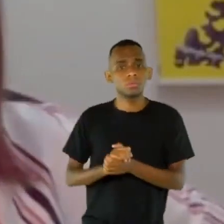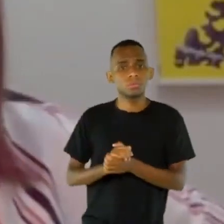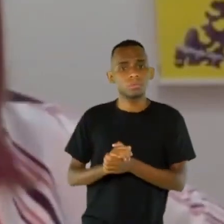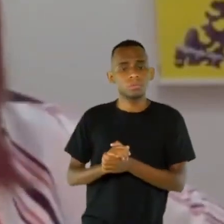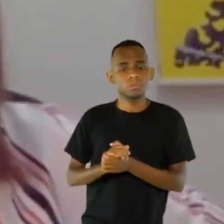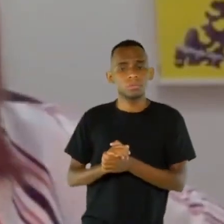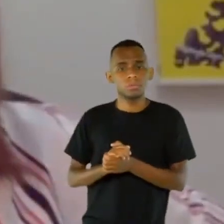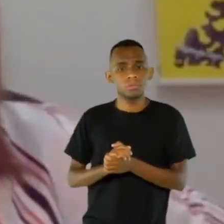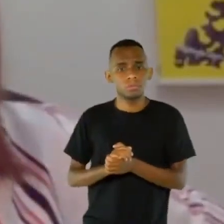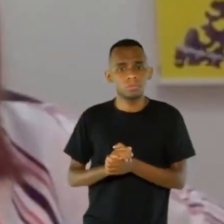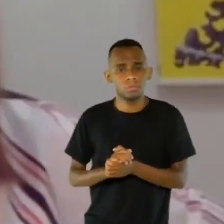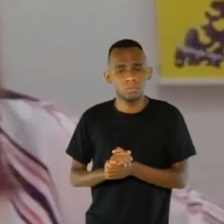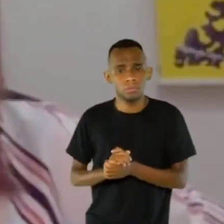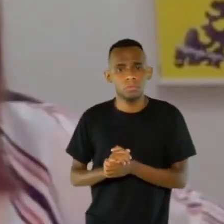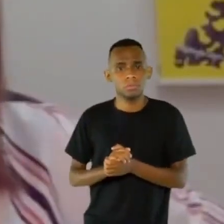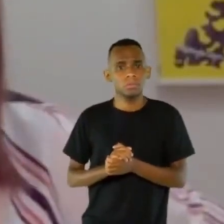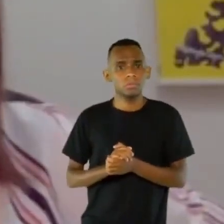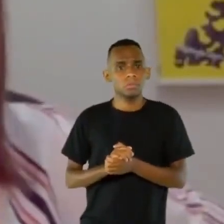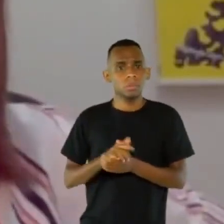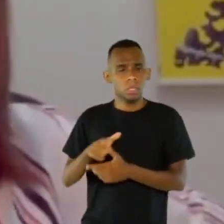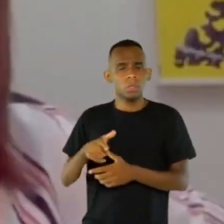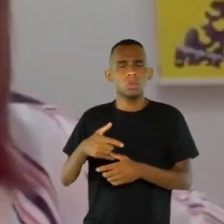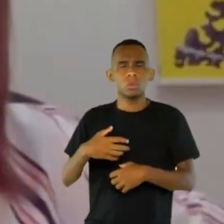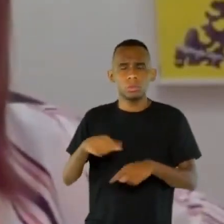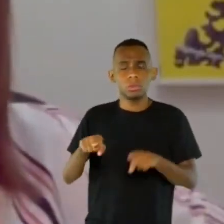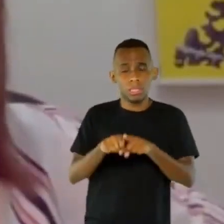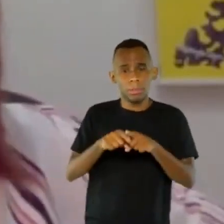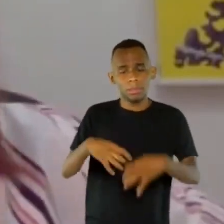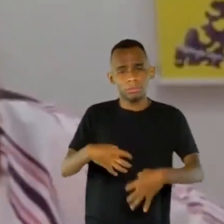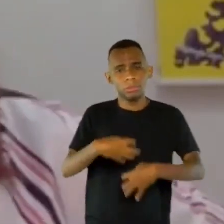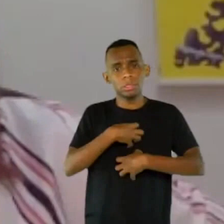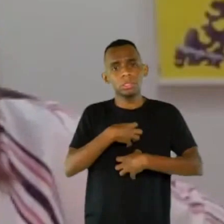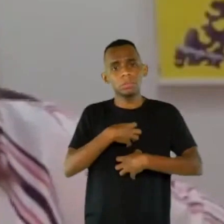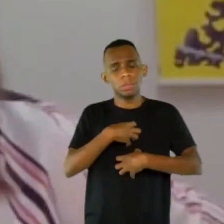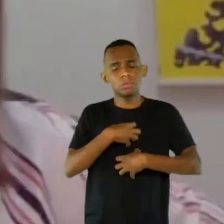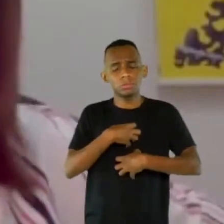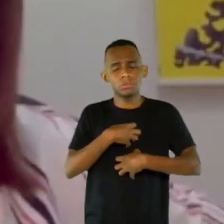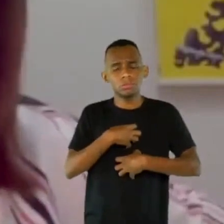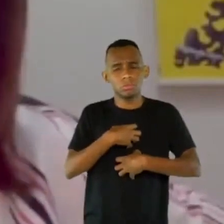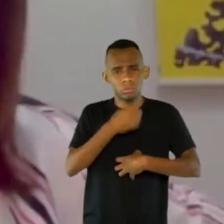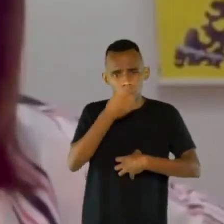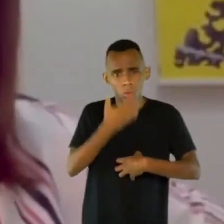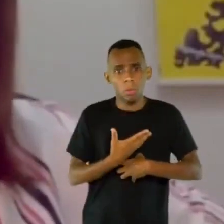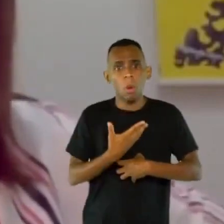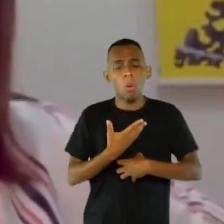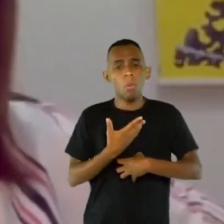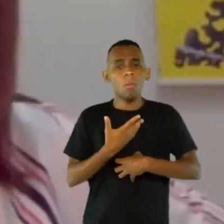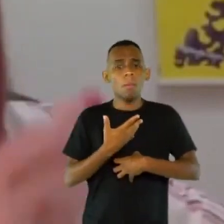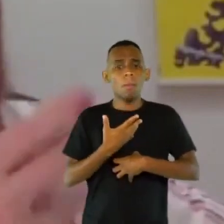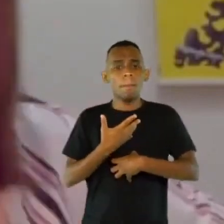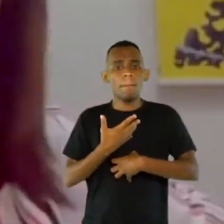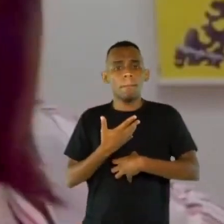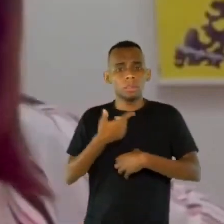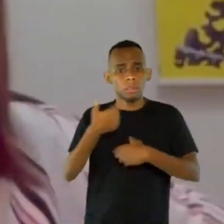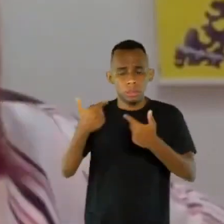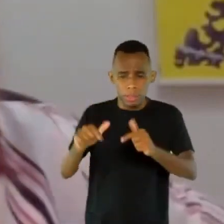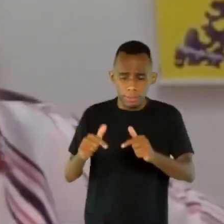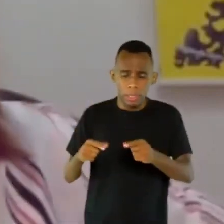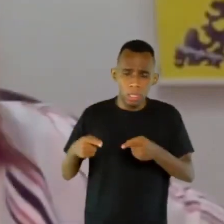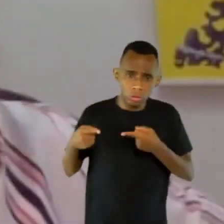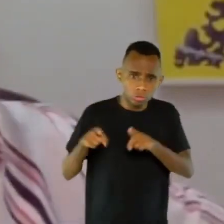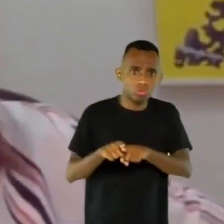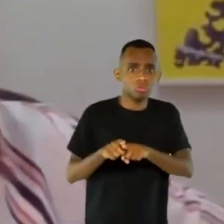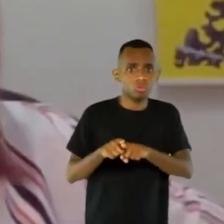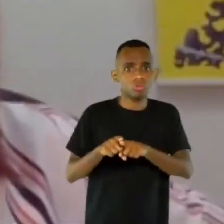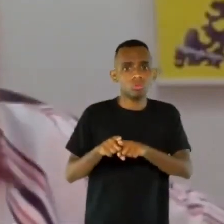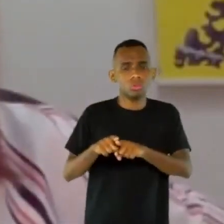tive lá o prazer de ter como editora a Vivian Wyler, que faleceu alguns anos